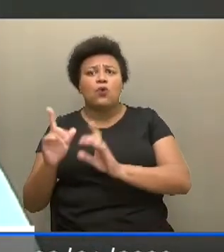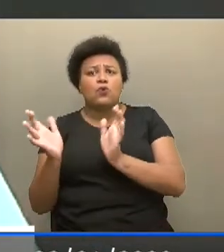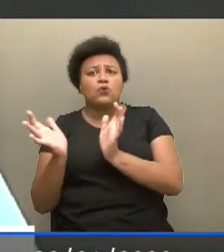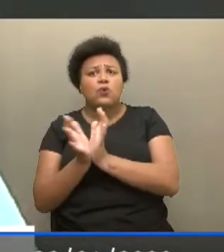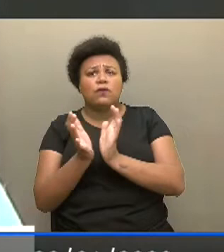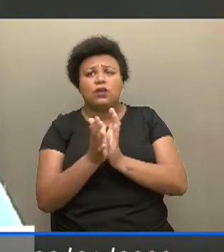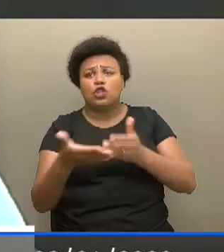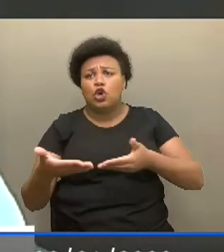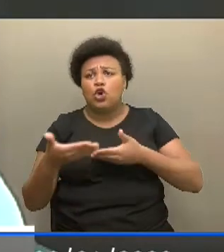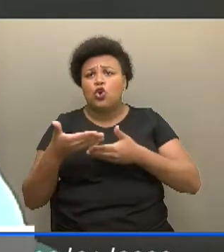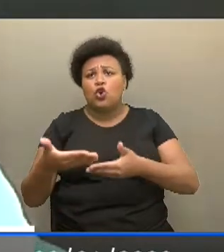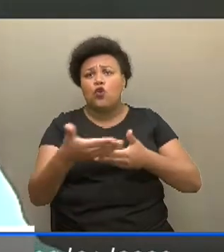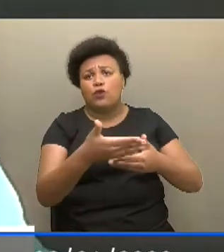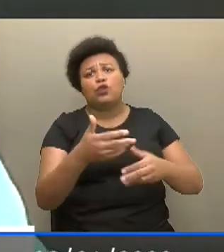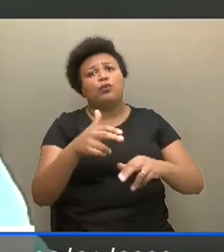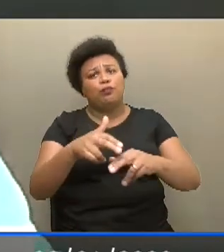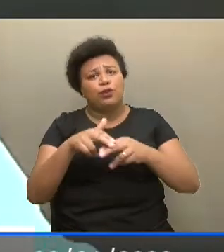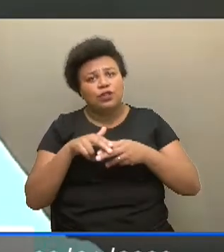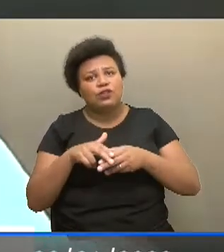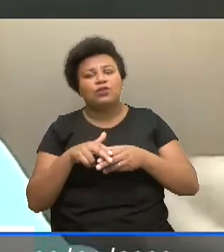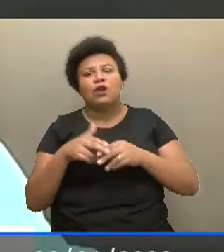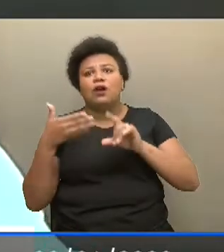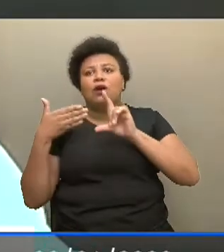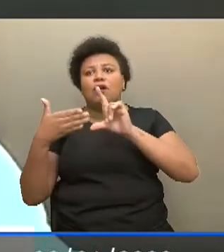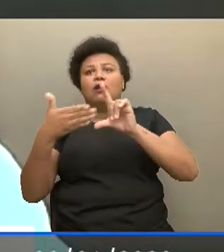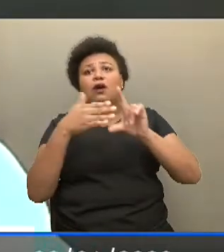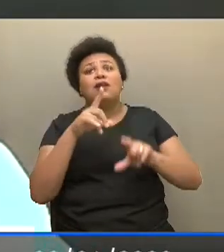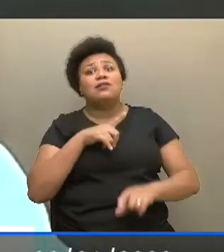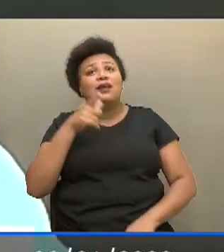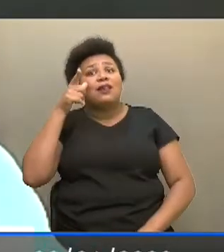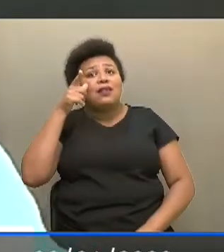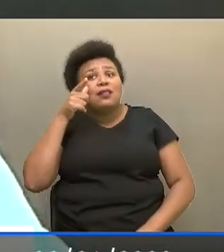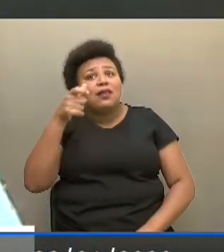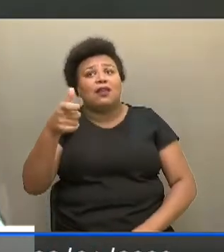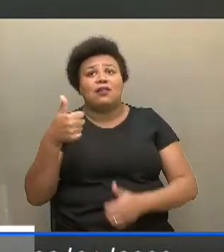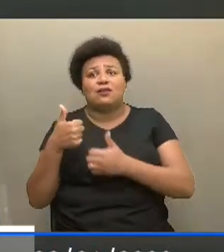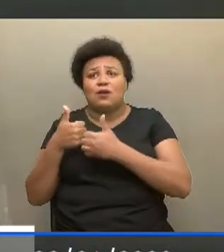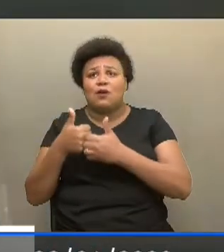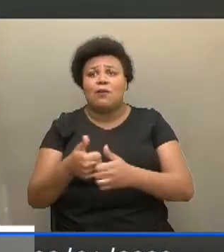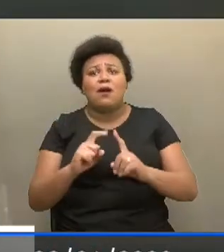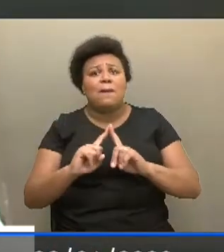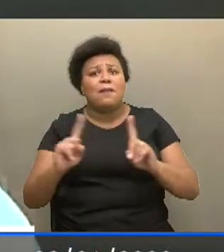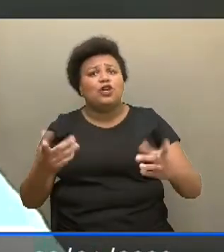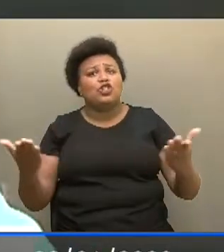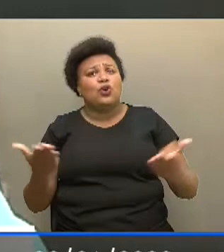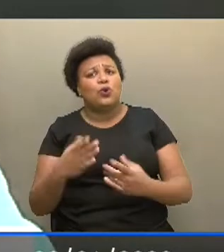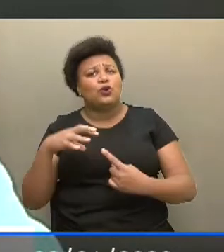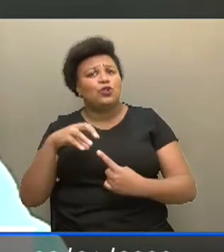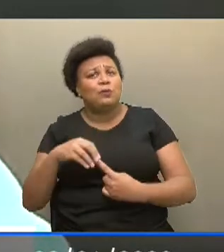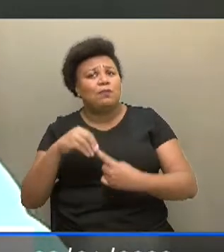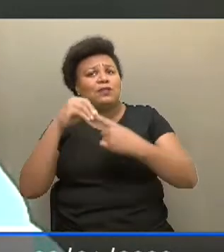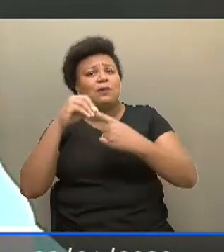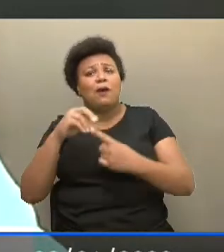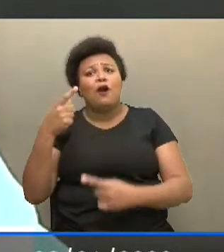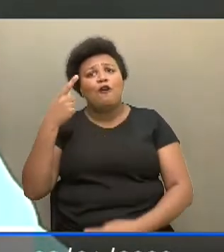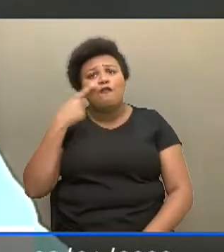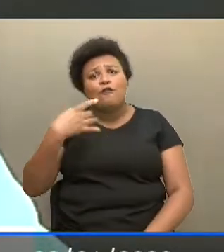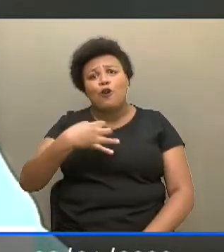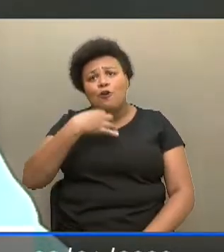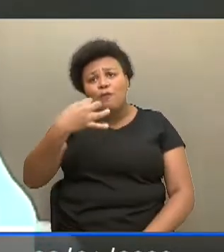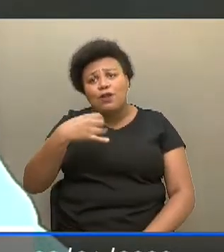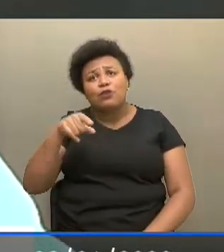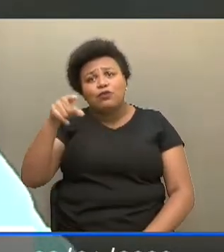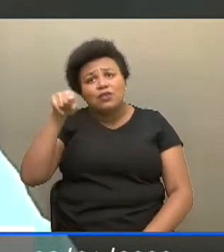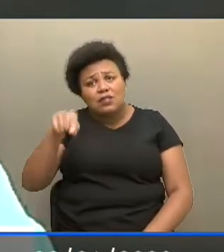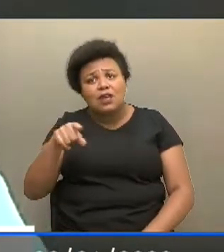convidaram, e por isso que a gente franqueou, porque eles têm interesse em acompanhar, mas hoje a prioridade é nós ouvir e ouvir os setores,